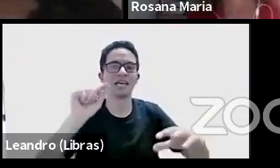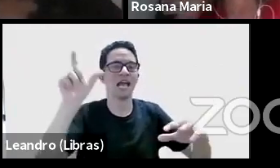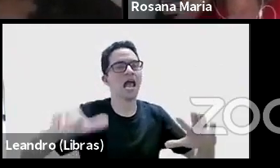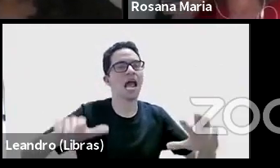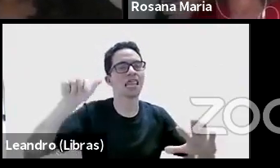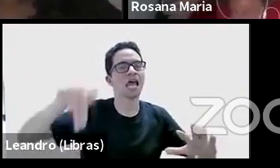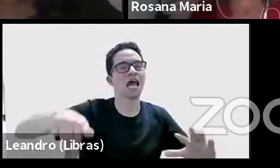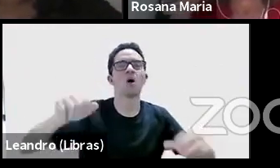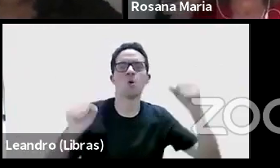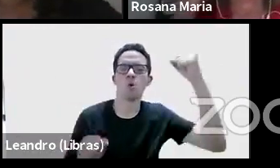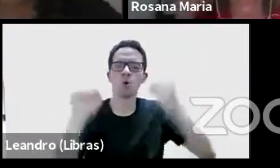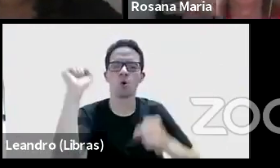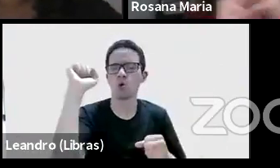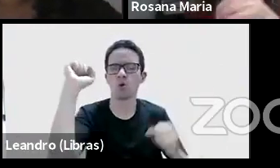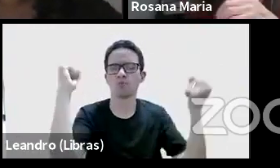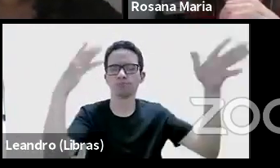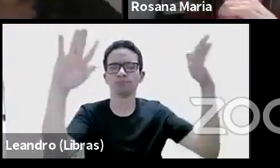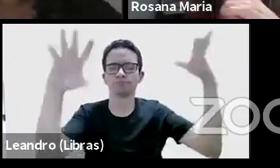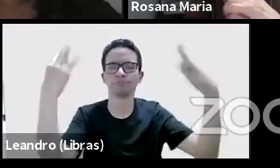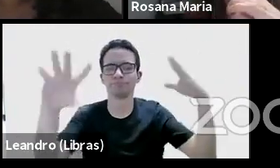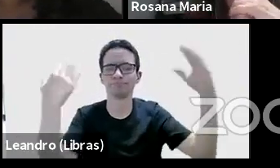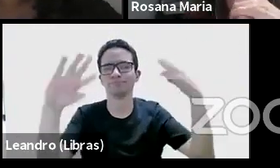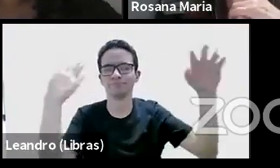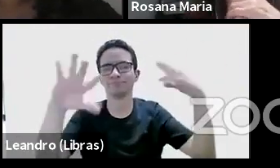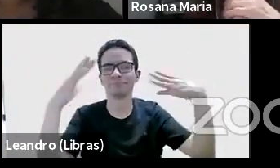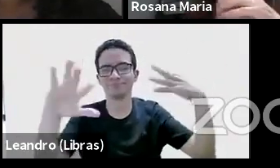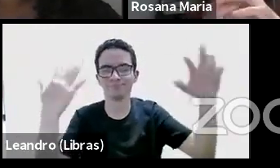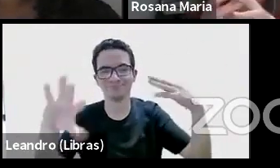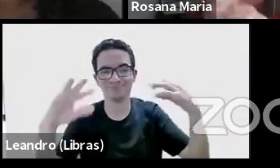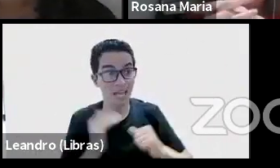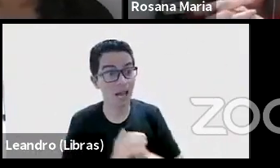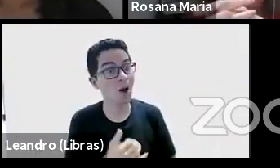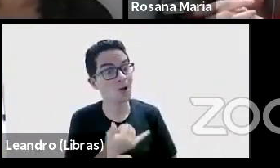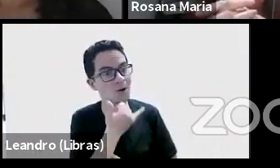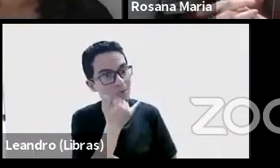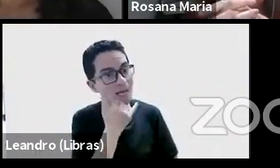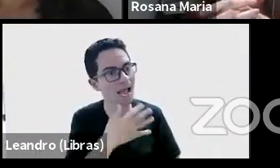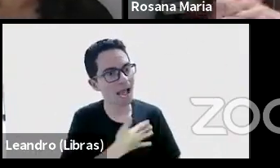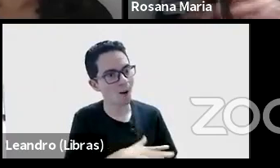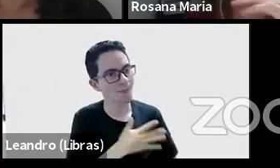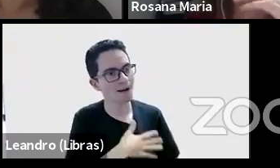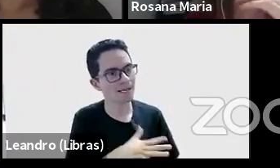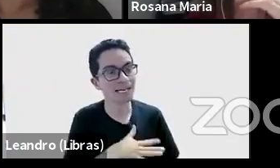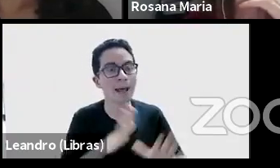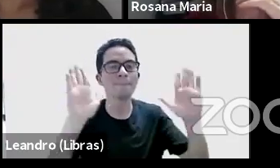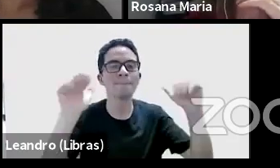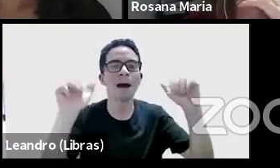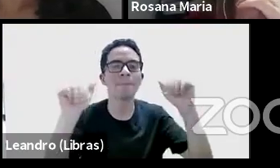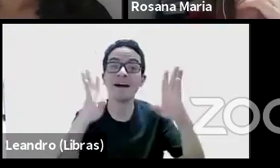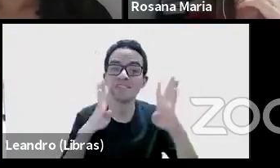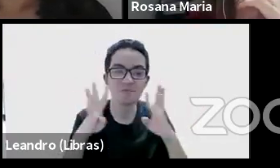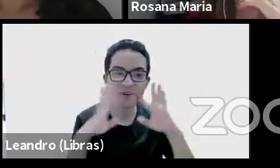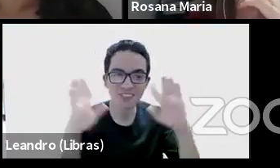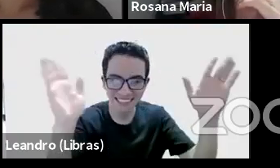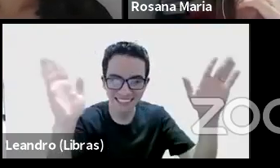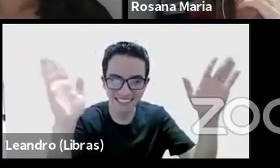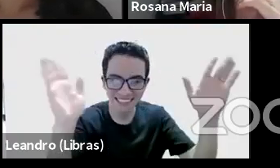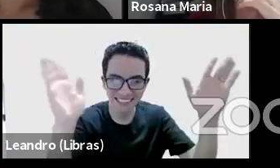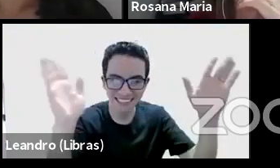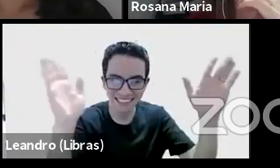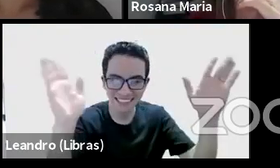convidado. Uhul! E foto! Eu vou desligar Tchau, gente do Facebook!